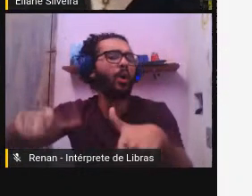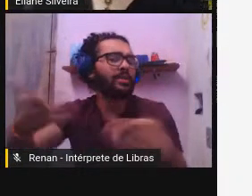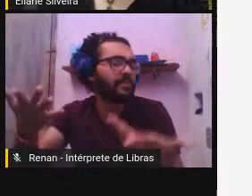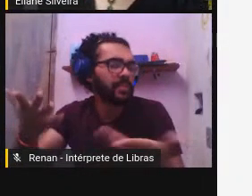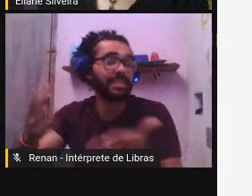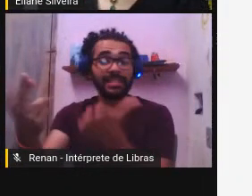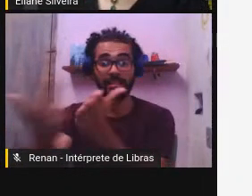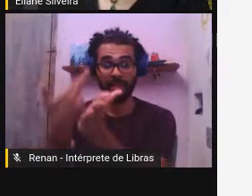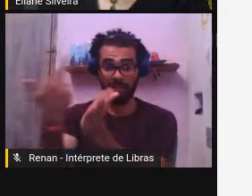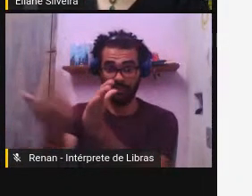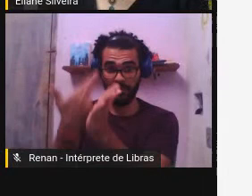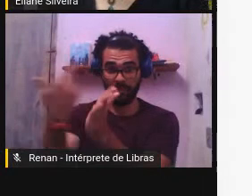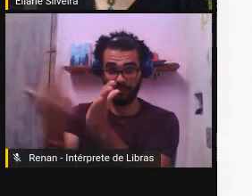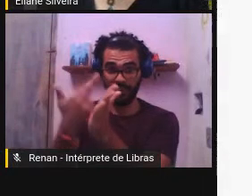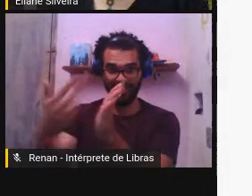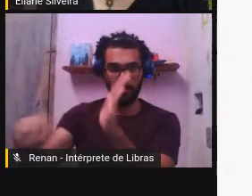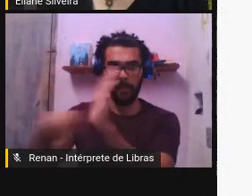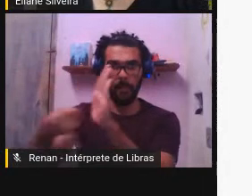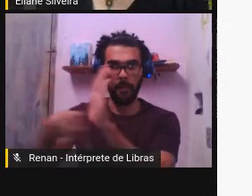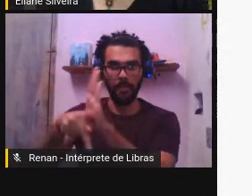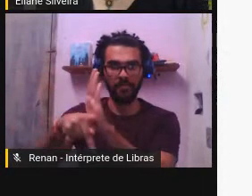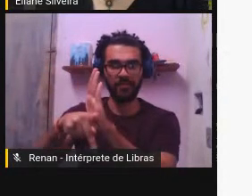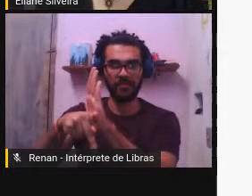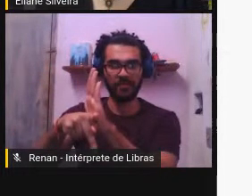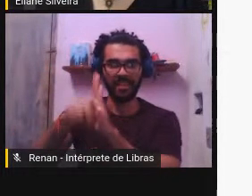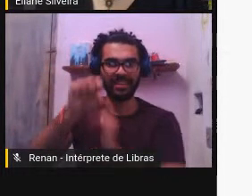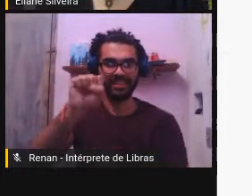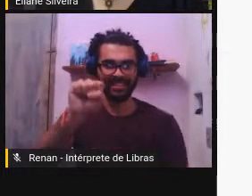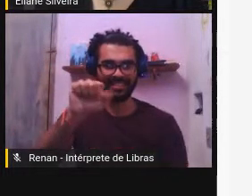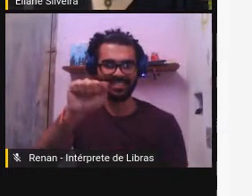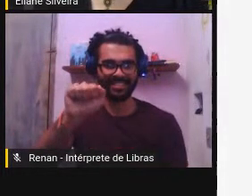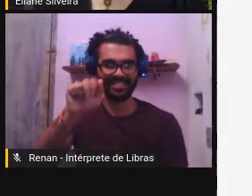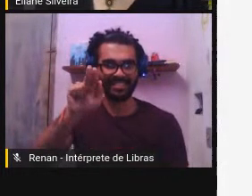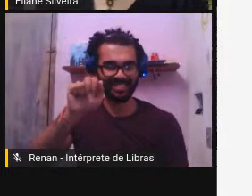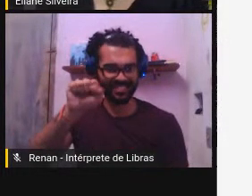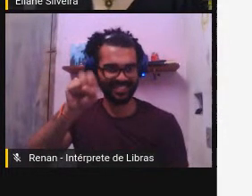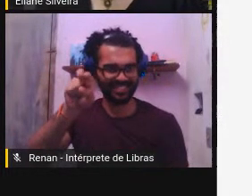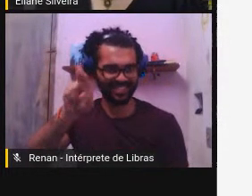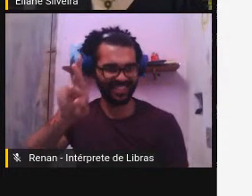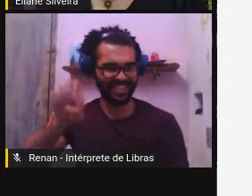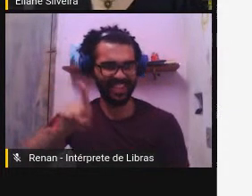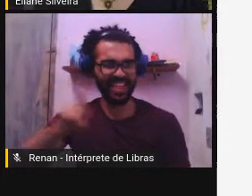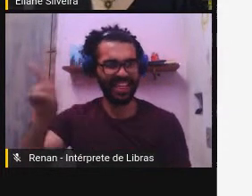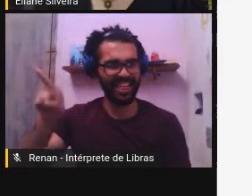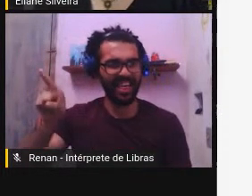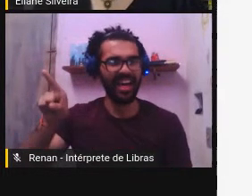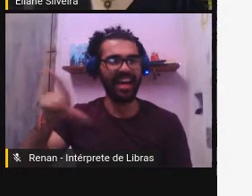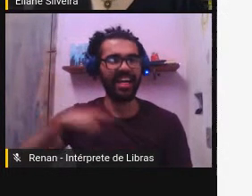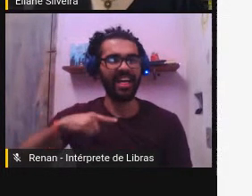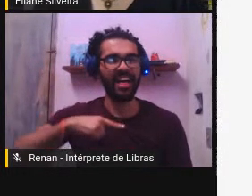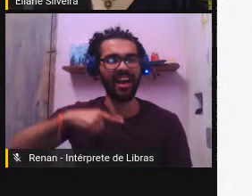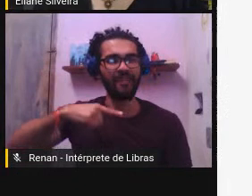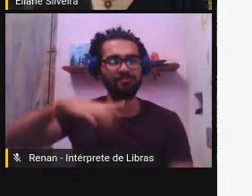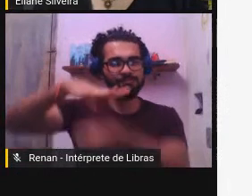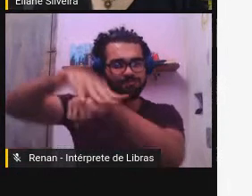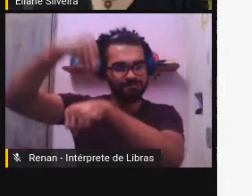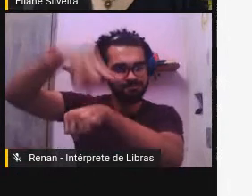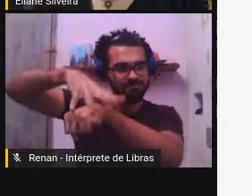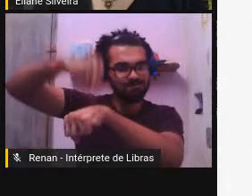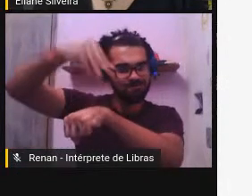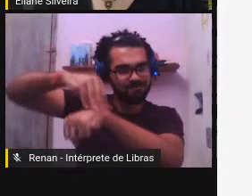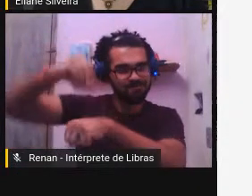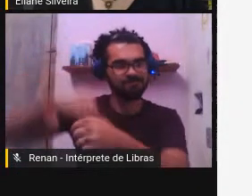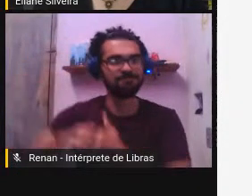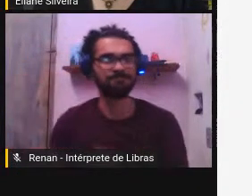na Suíça, e não temos ainda uma tradução desse manuscrito em português. E ele, de fato, é muito citado nos meios exclusivos de